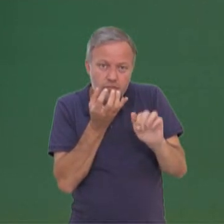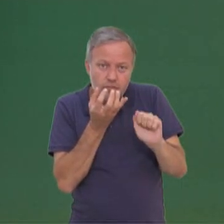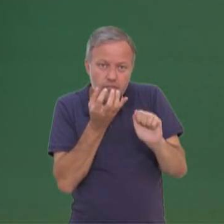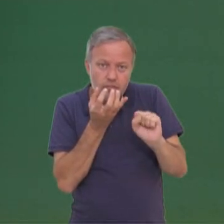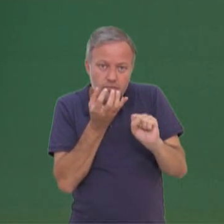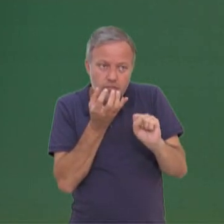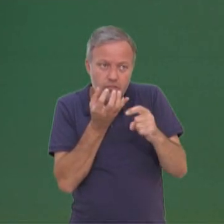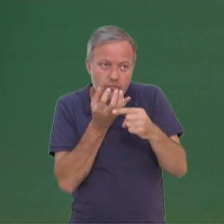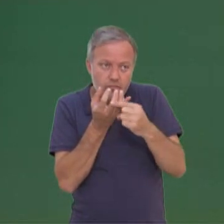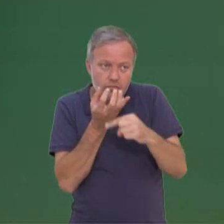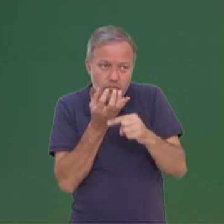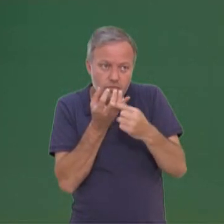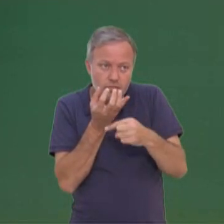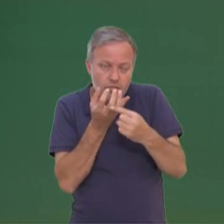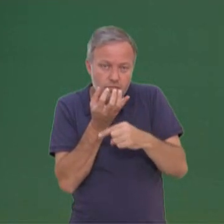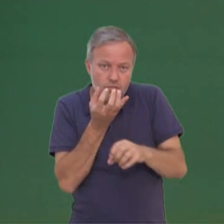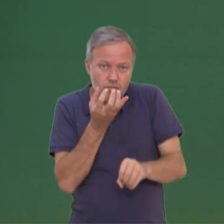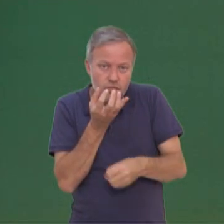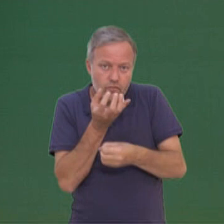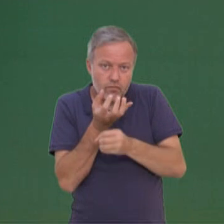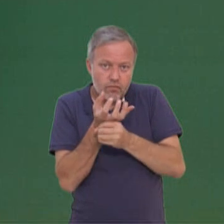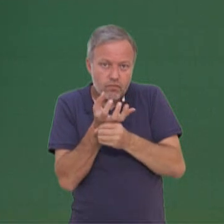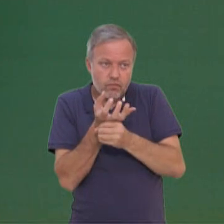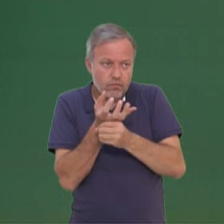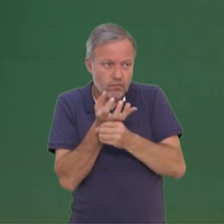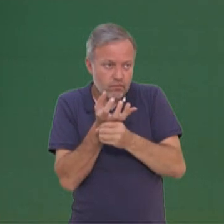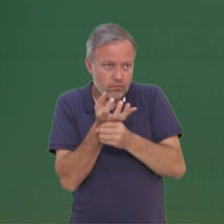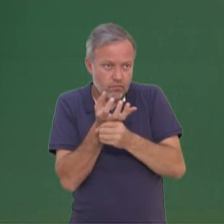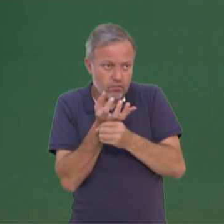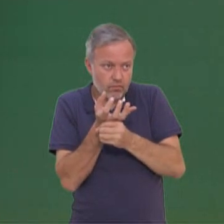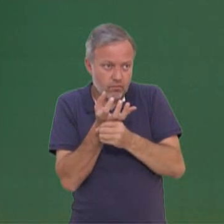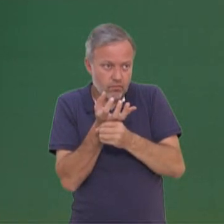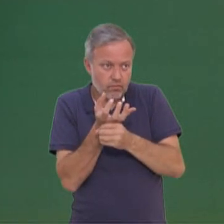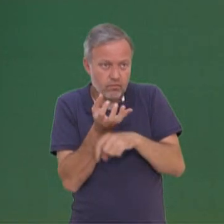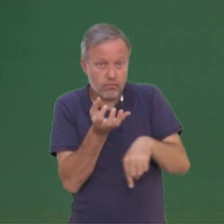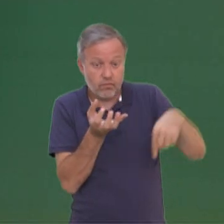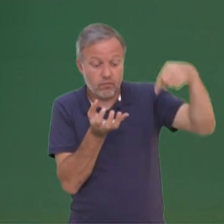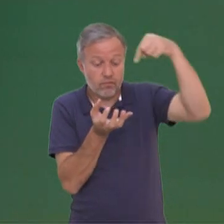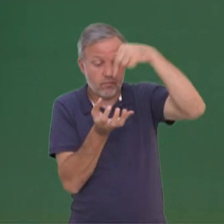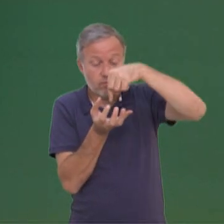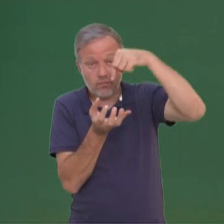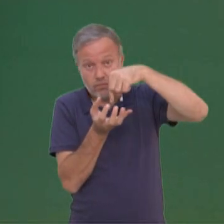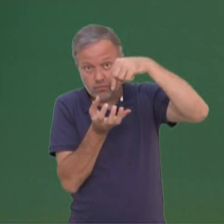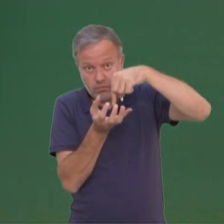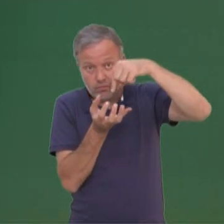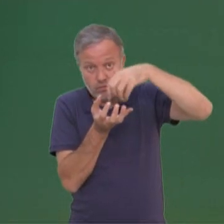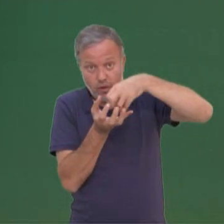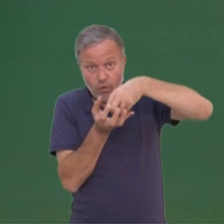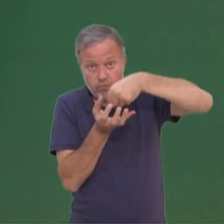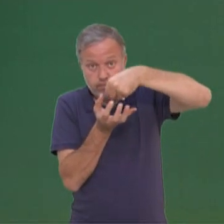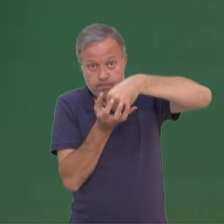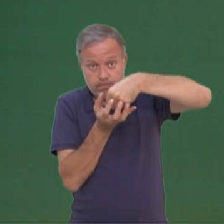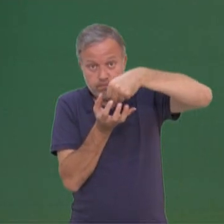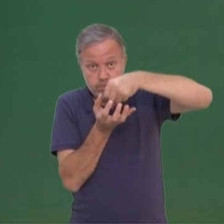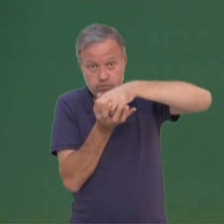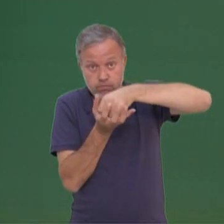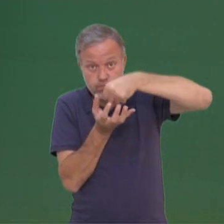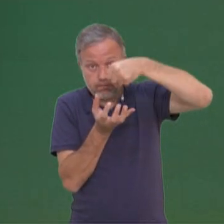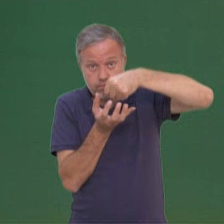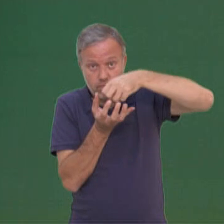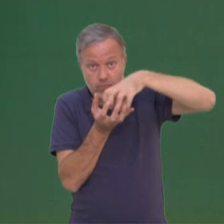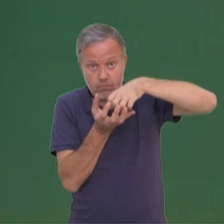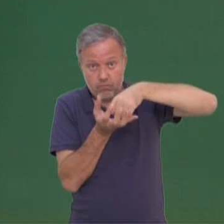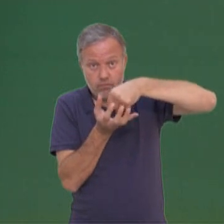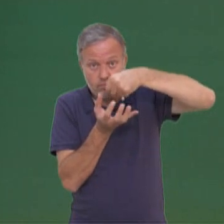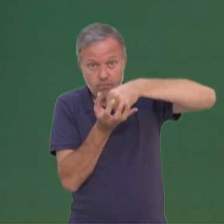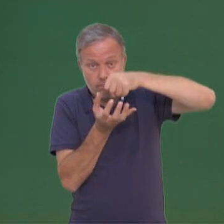Ele tem um formato de cálice, de taça, e dentro dessa taça tem bolsas contendo esporos. E quando estão maduros, o vento